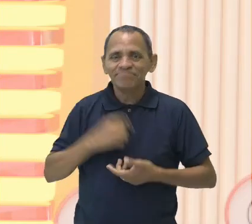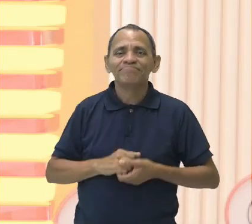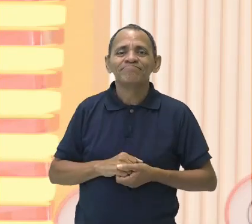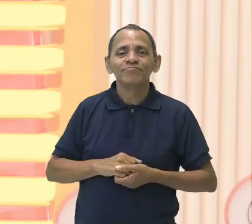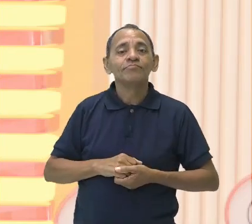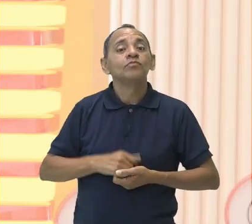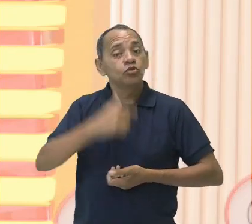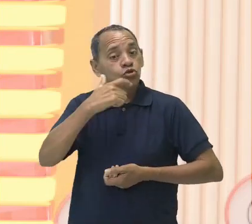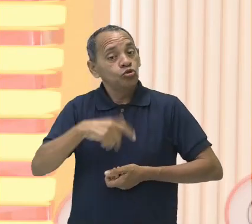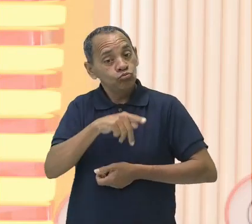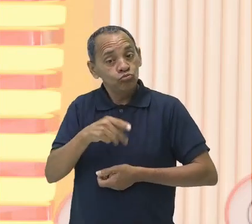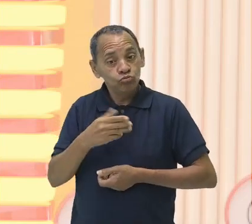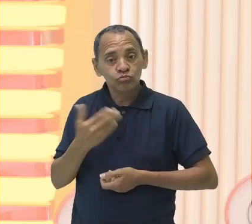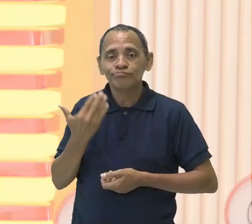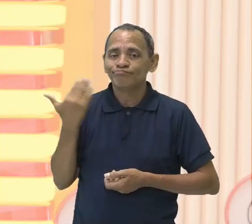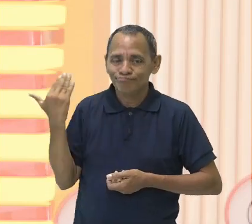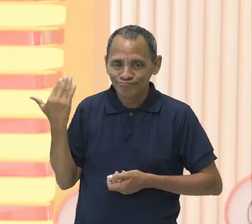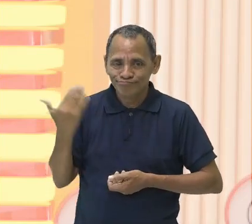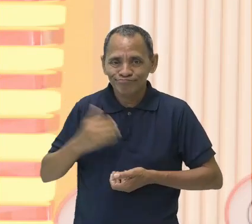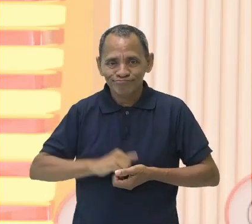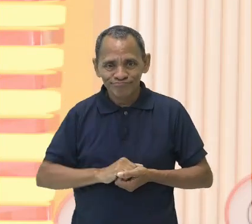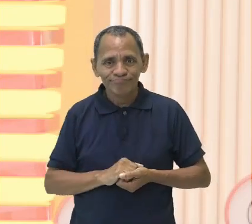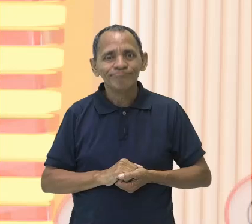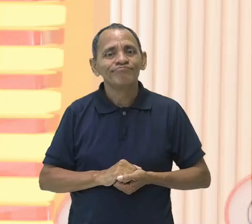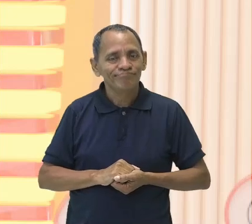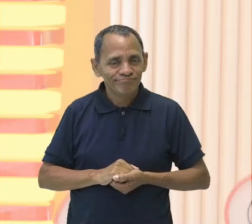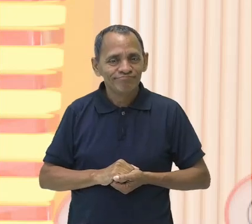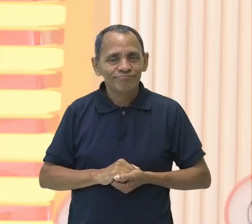ver uma série de informações aqui.